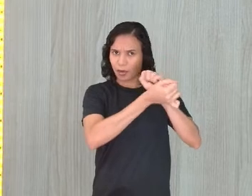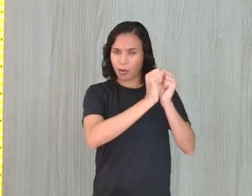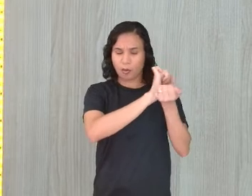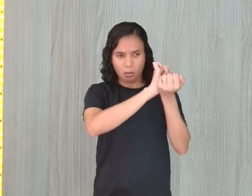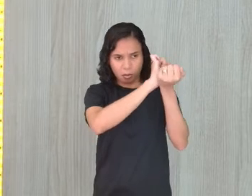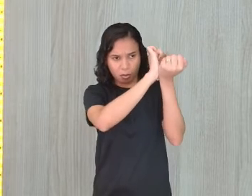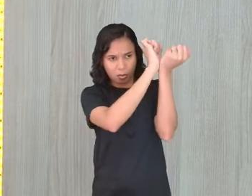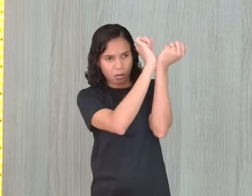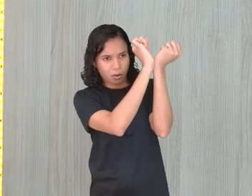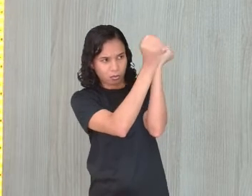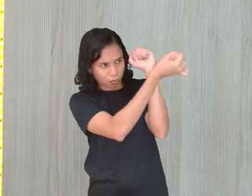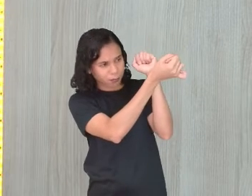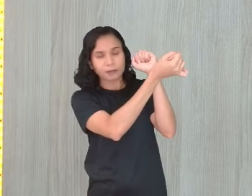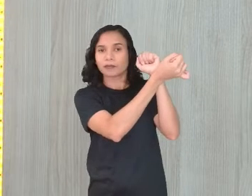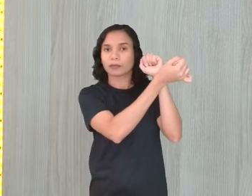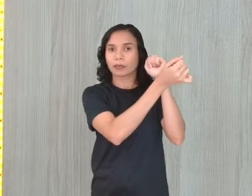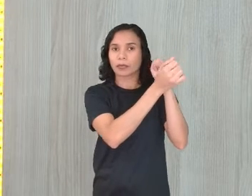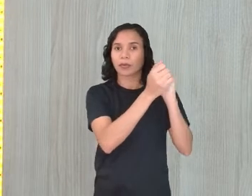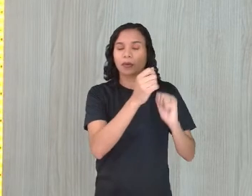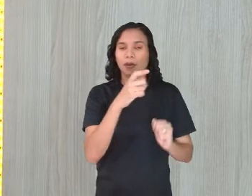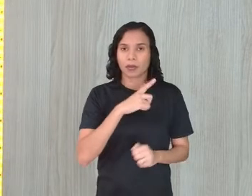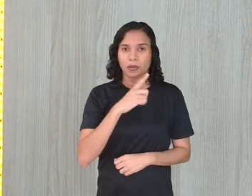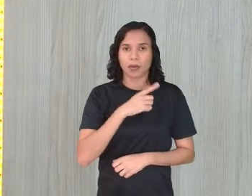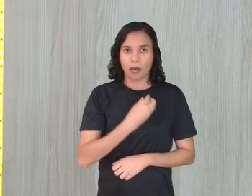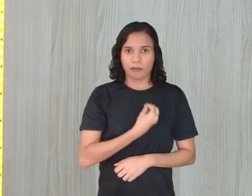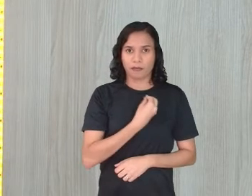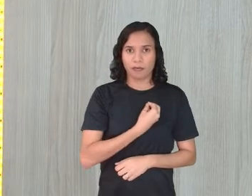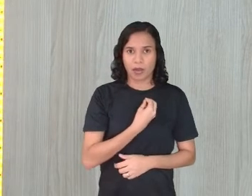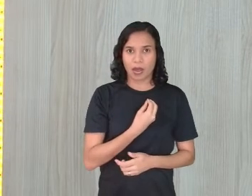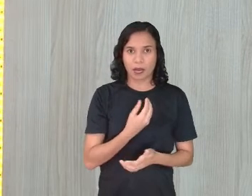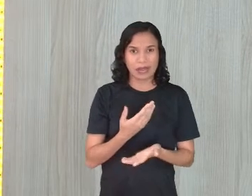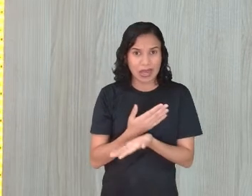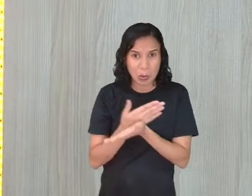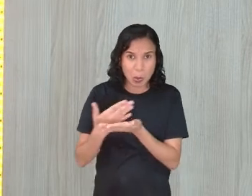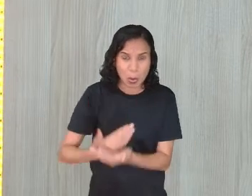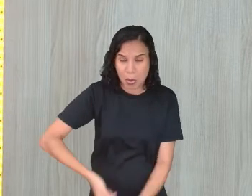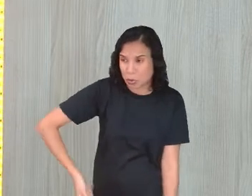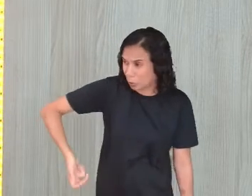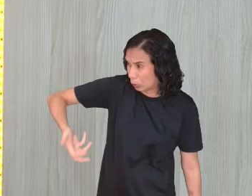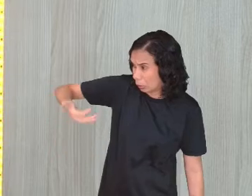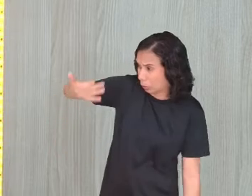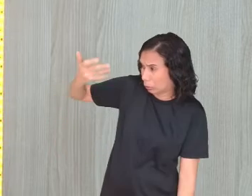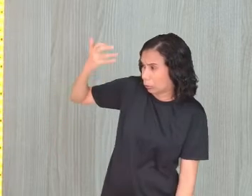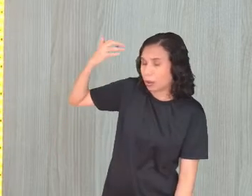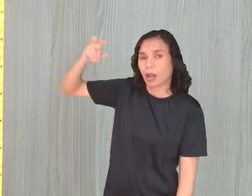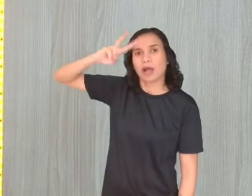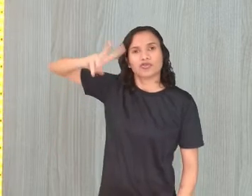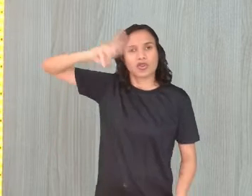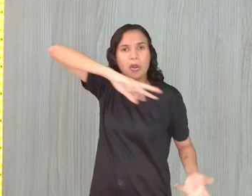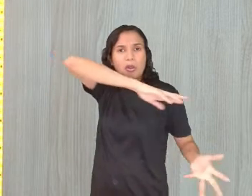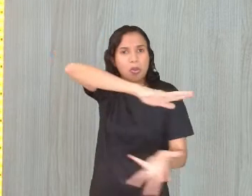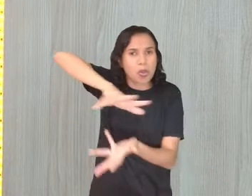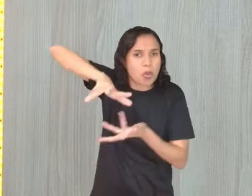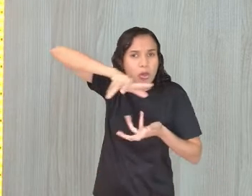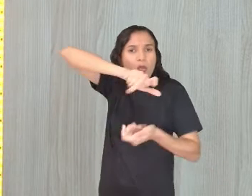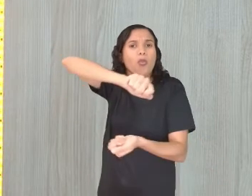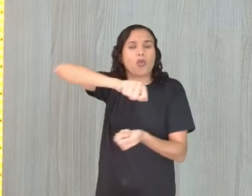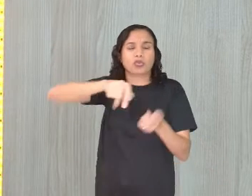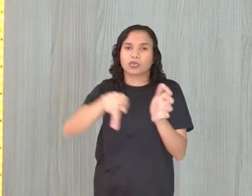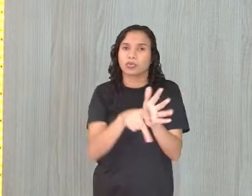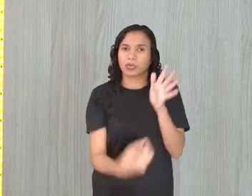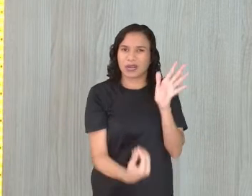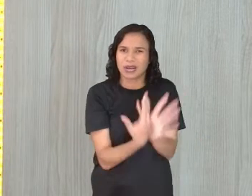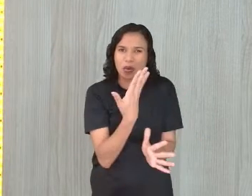escravidão, ela existe desde que o mundo é mundo, né? Desde que as civilizações elas surgiram, né? Com